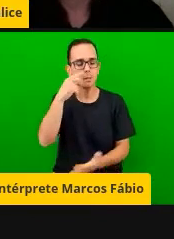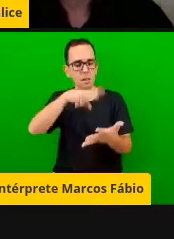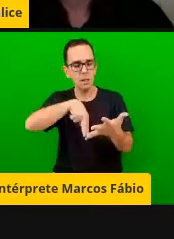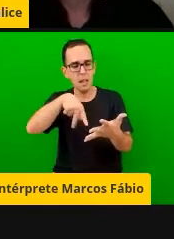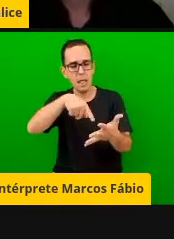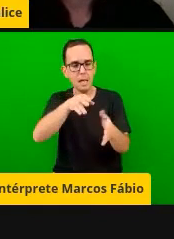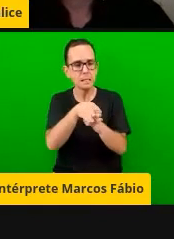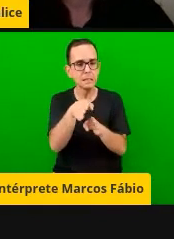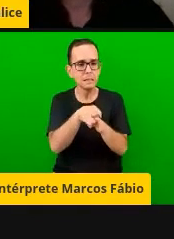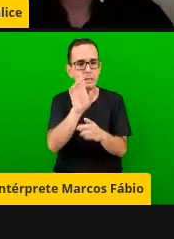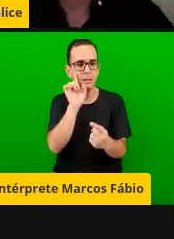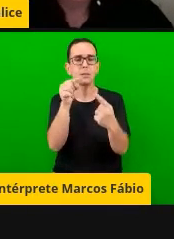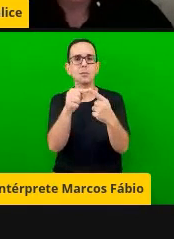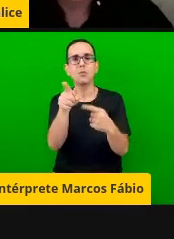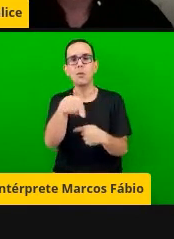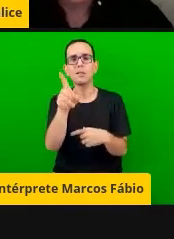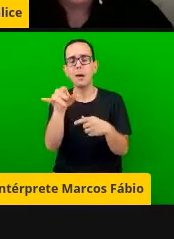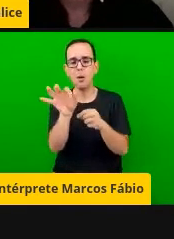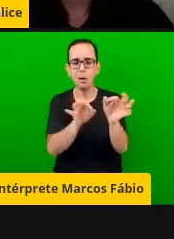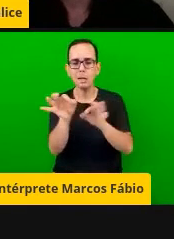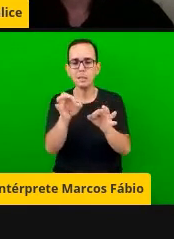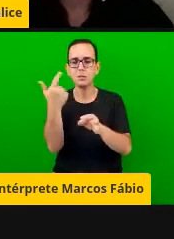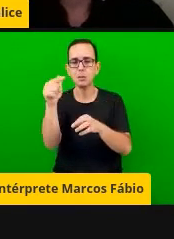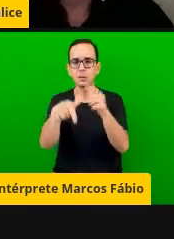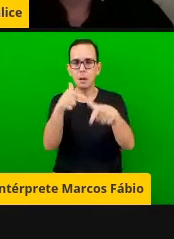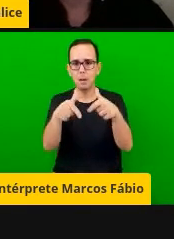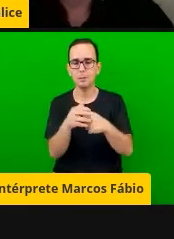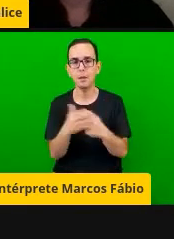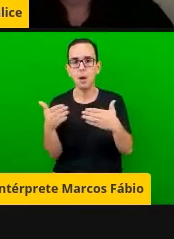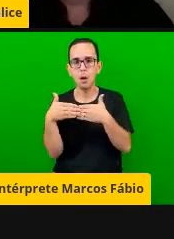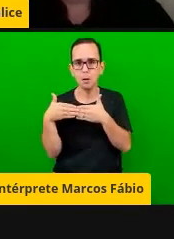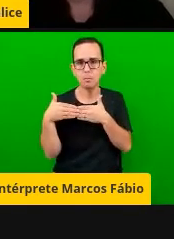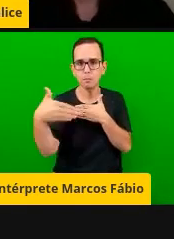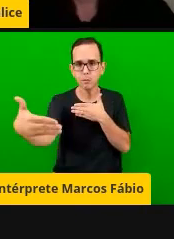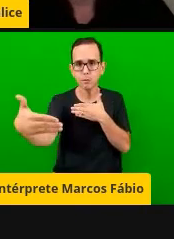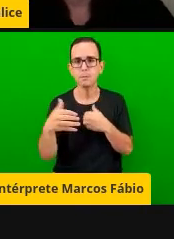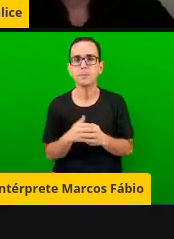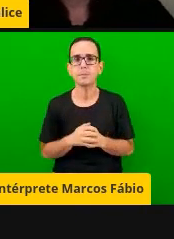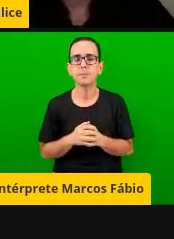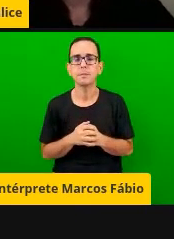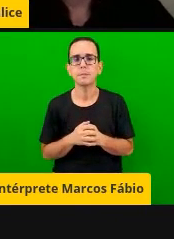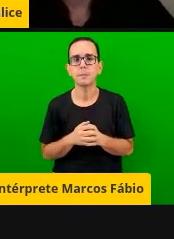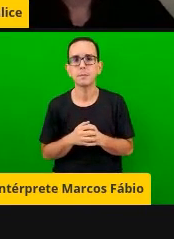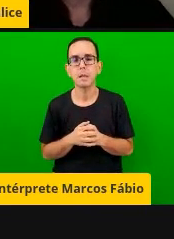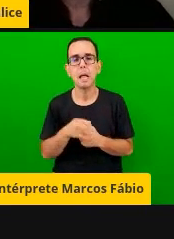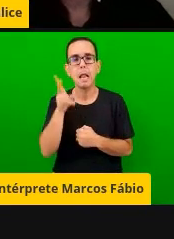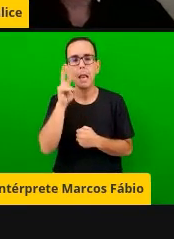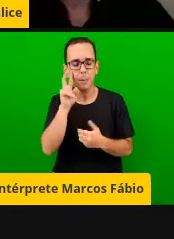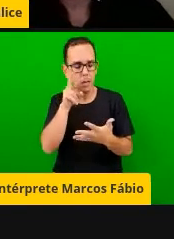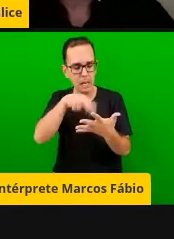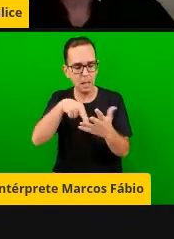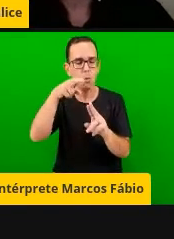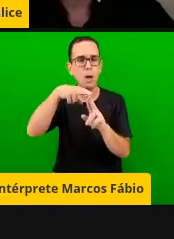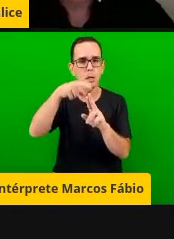é em cima disso que vocês vão organizando o trabalho. Então, a partir de agora, né, lembre de olhar o referencial,